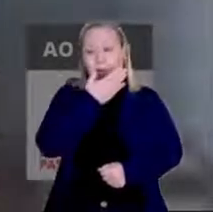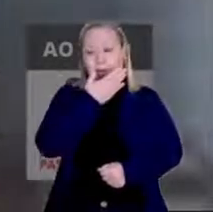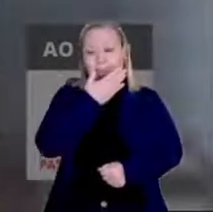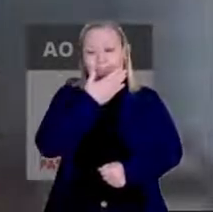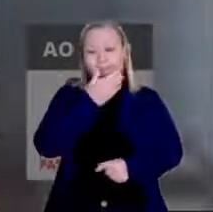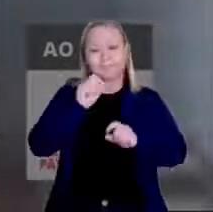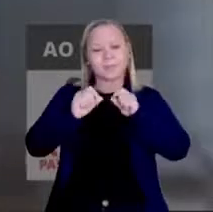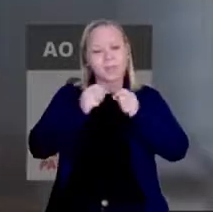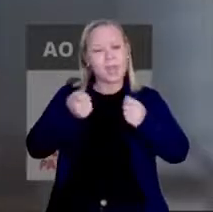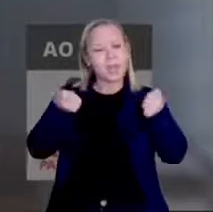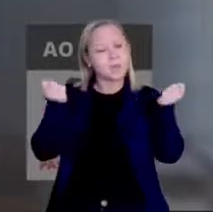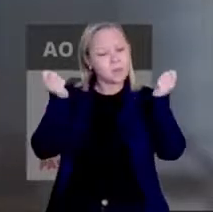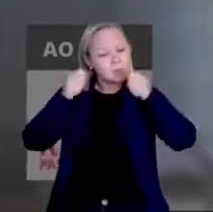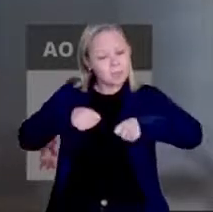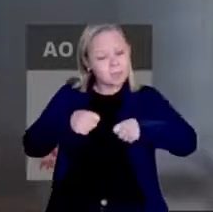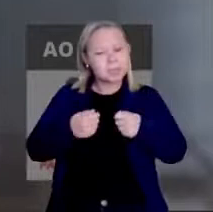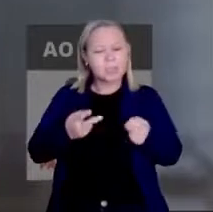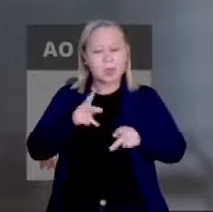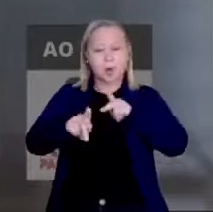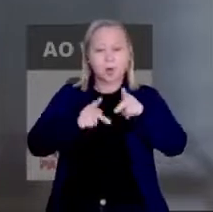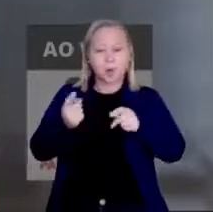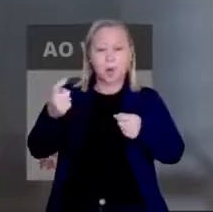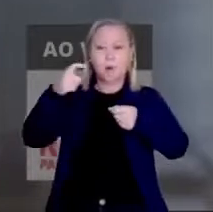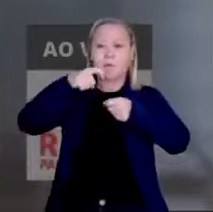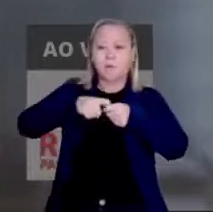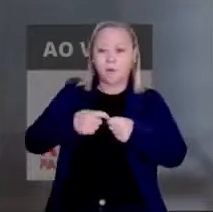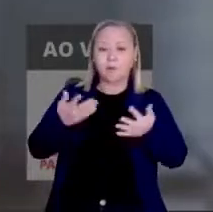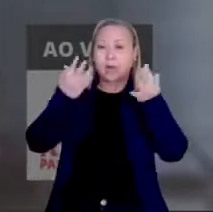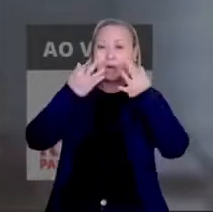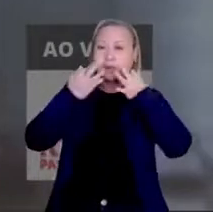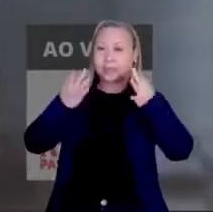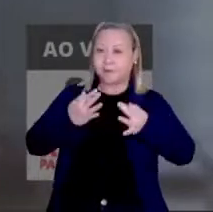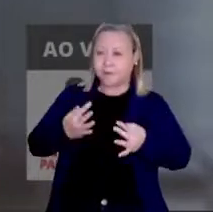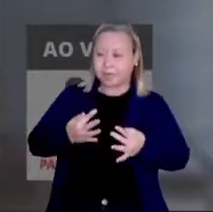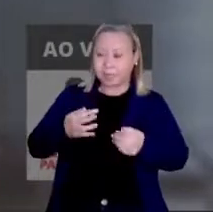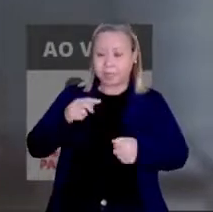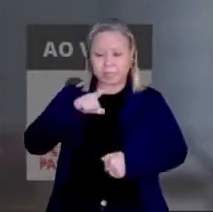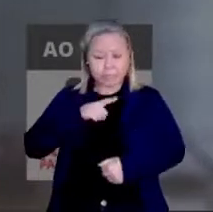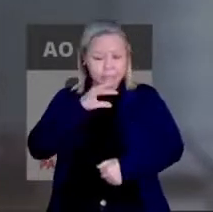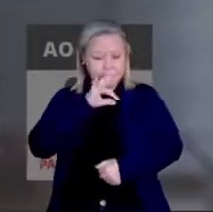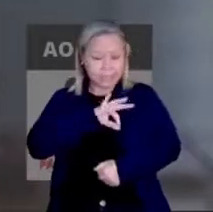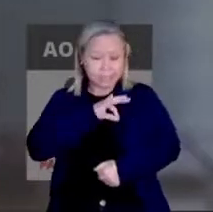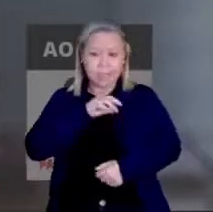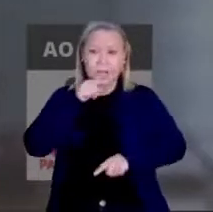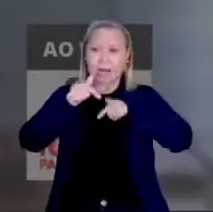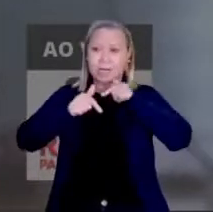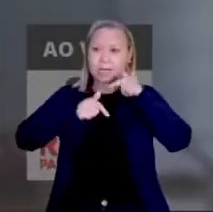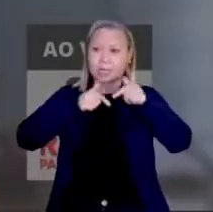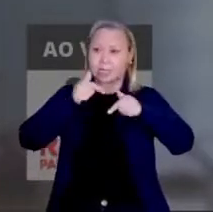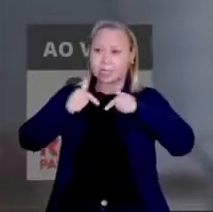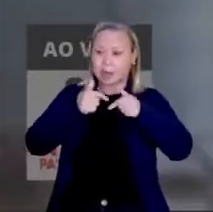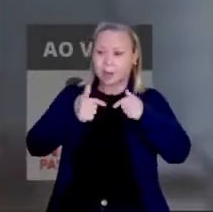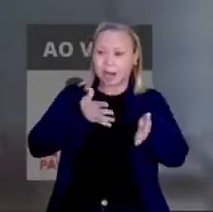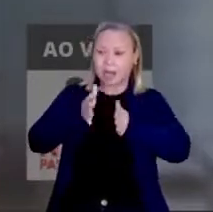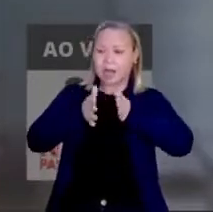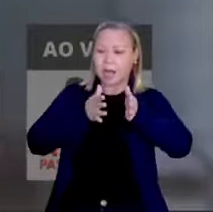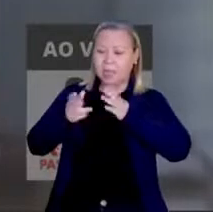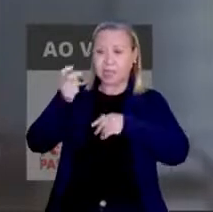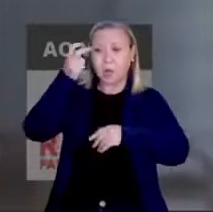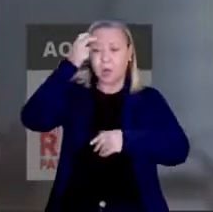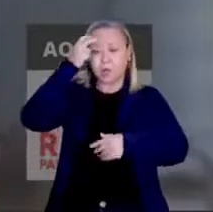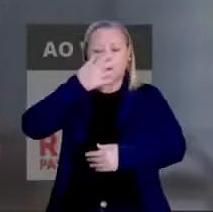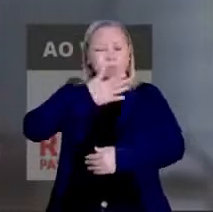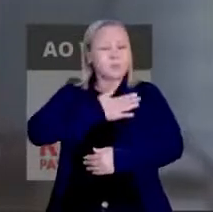país civilizado e democrático tem que fazer. Ou seja, nós tivemos uma reforma que não foi reforma, foi